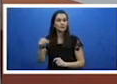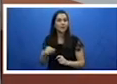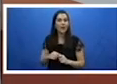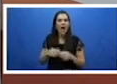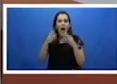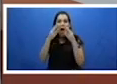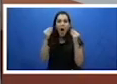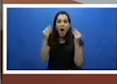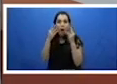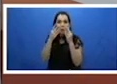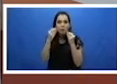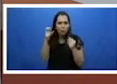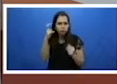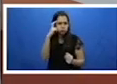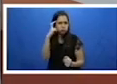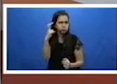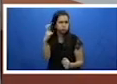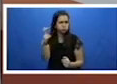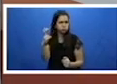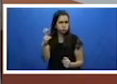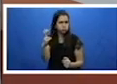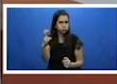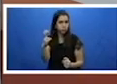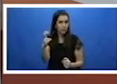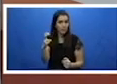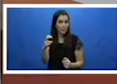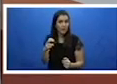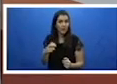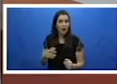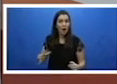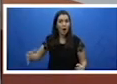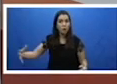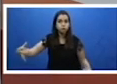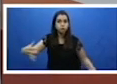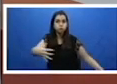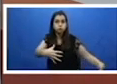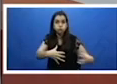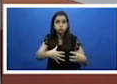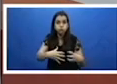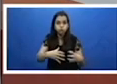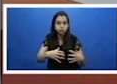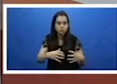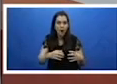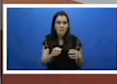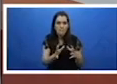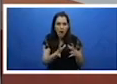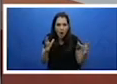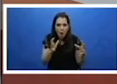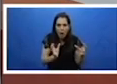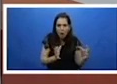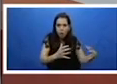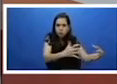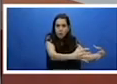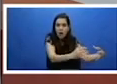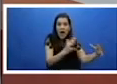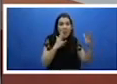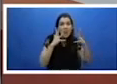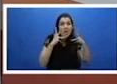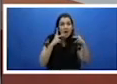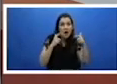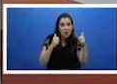esperta juntou quase tudo para o leão e ficou apenas com um